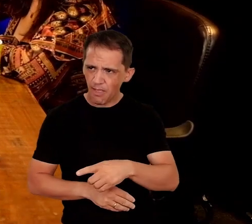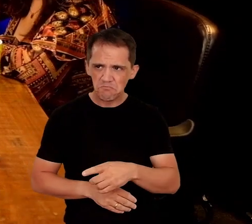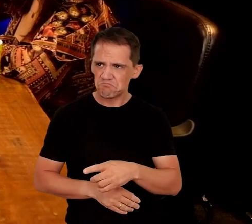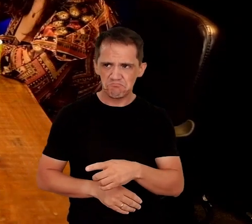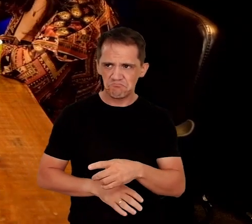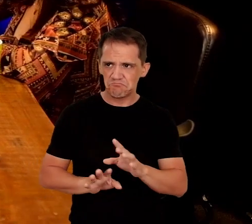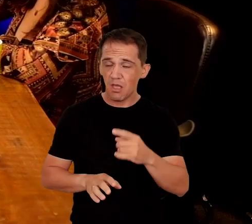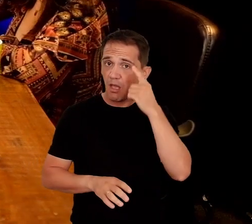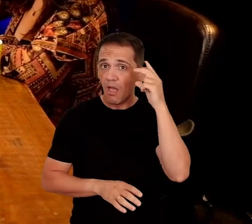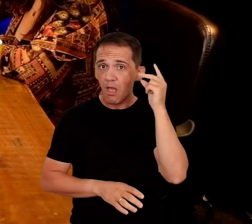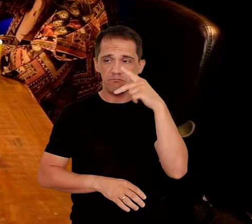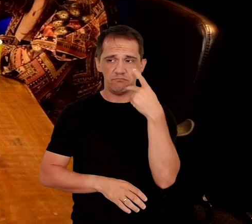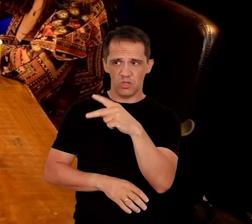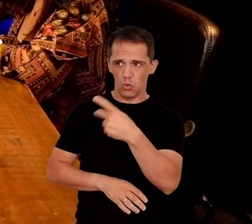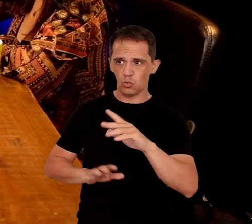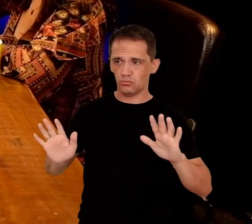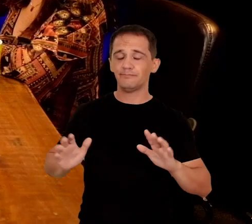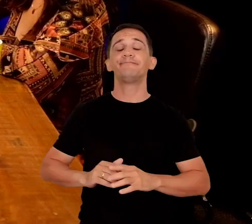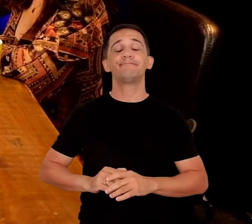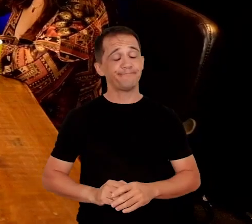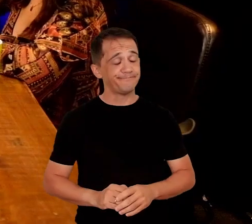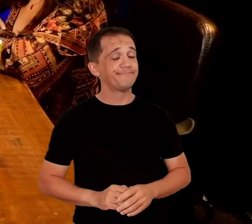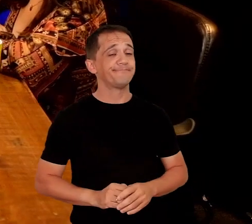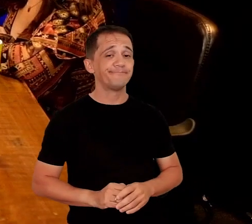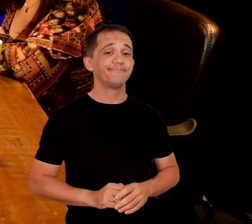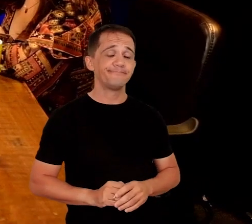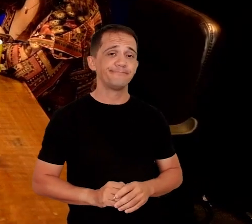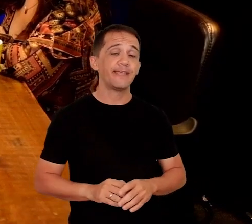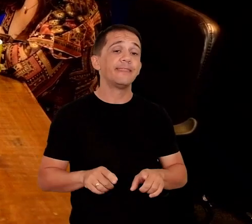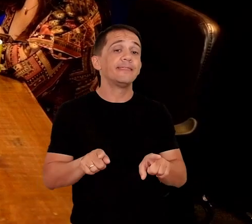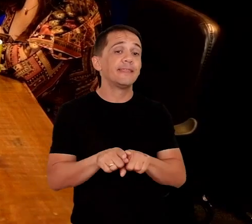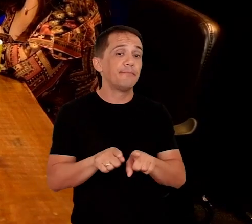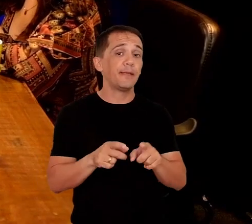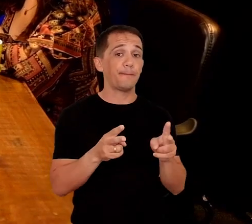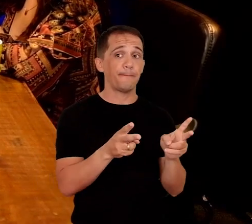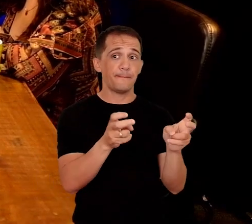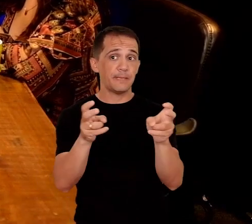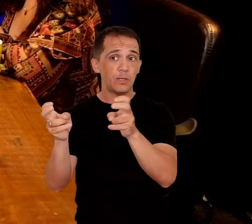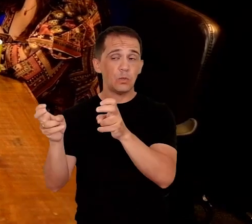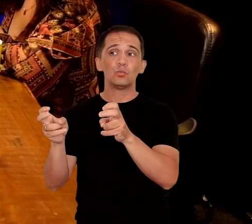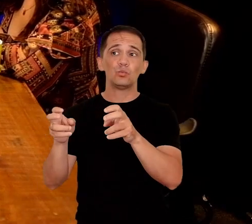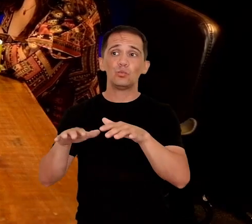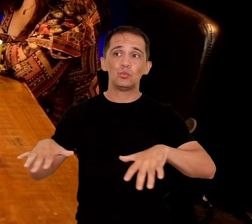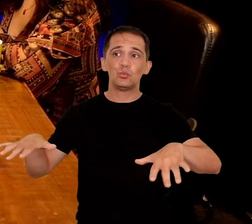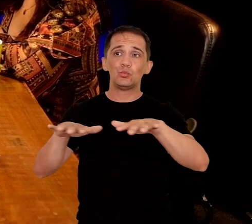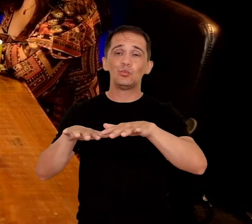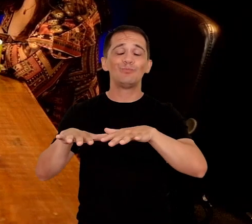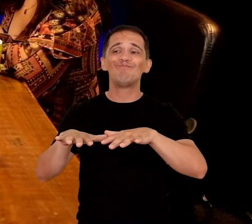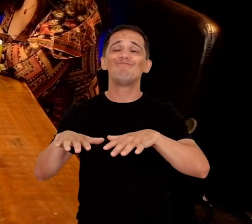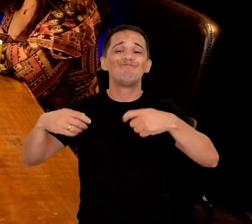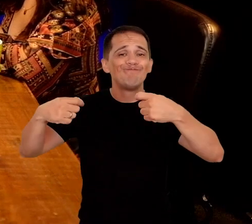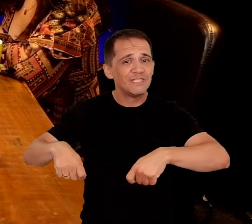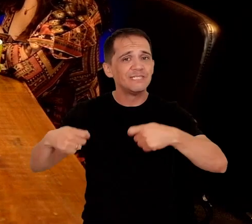Não foi assim, foi vocês que tiveram essa iniciativa. Foi a gente mesmo, e até pelo fato da necessidade. A gente vê que tem uma necessidade. Até porque, assim, o